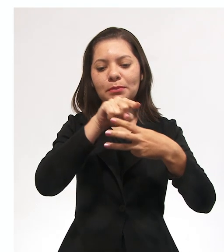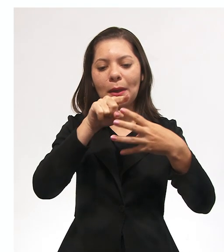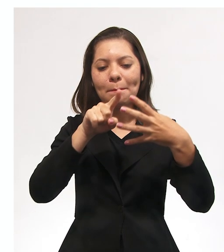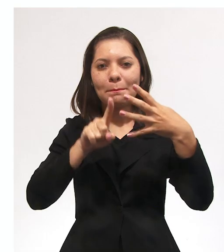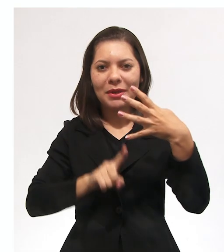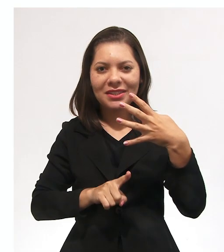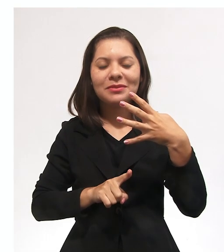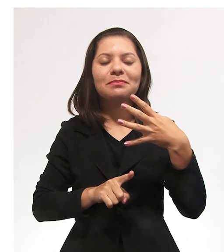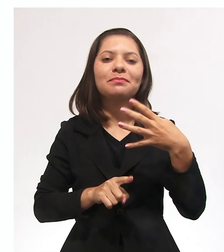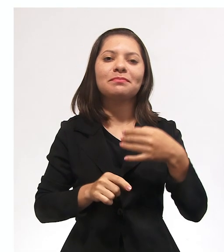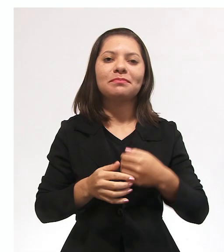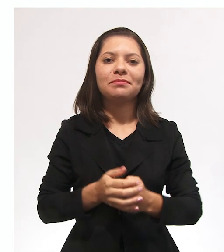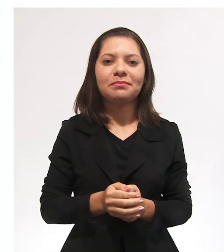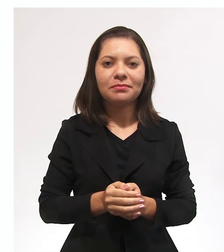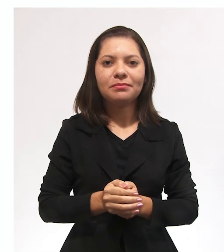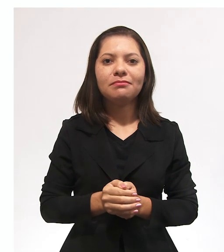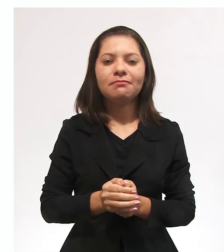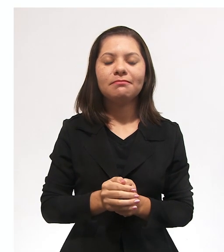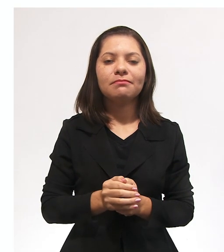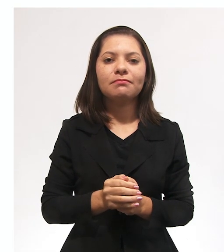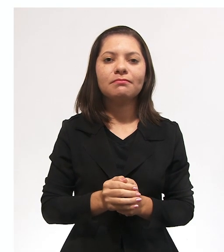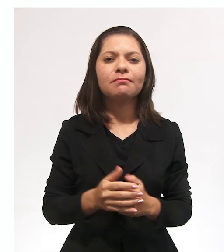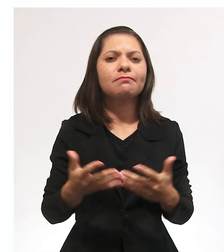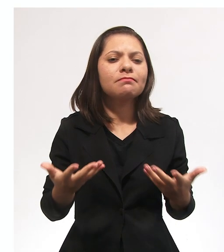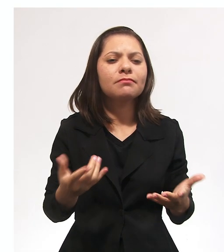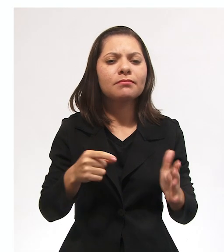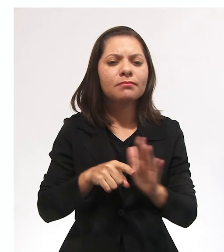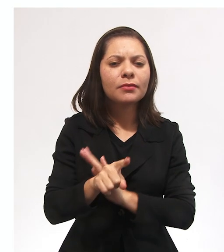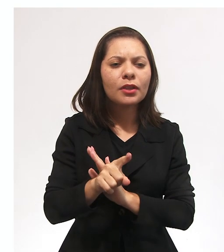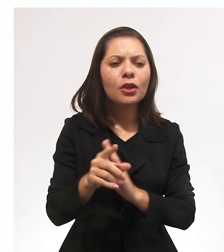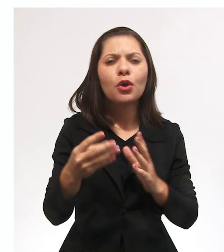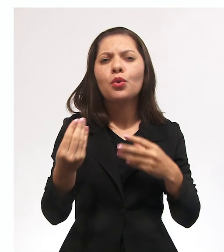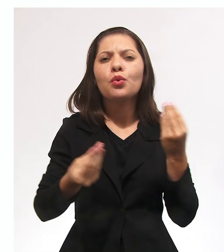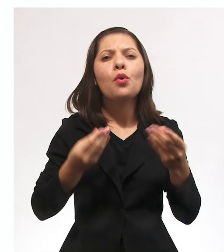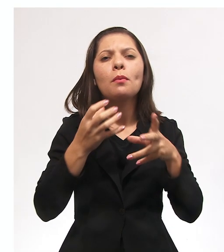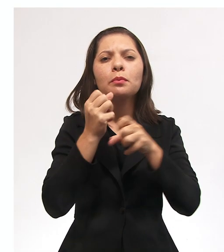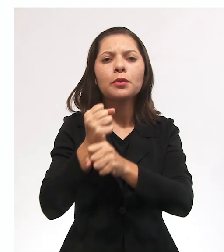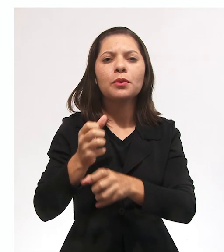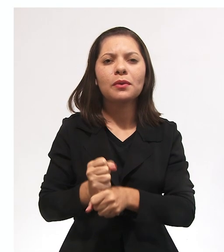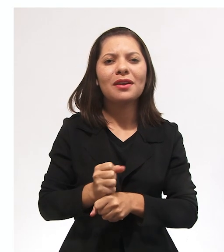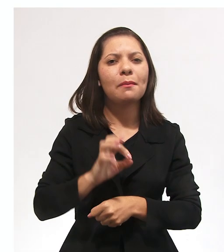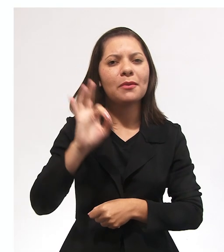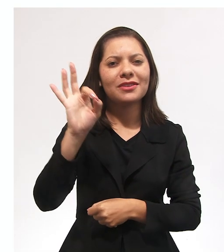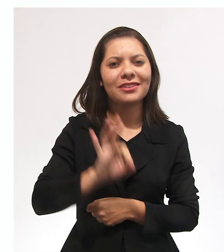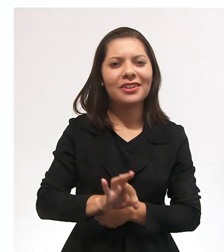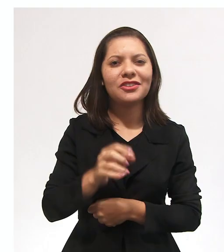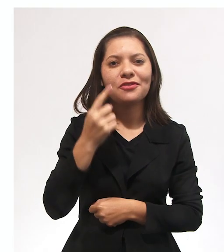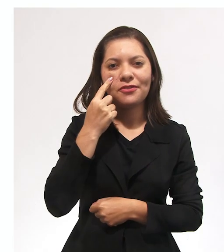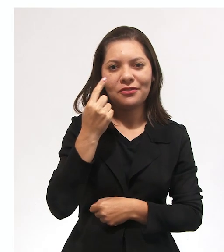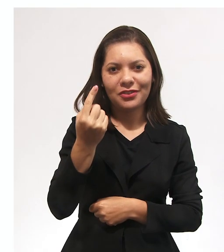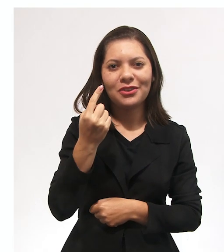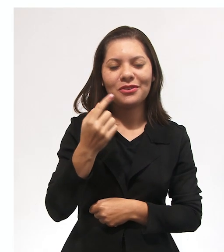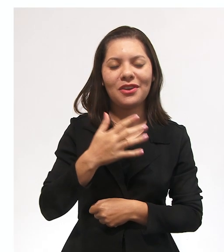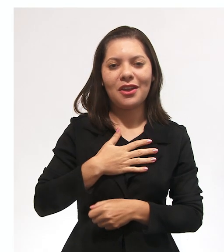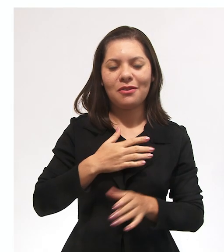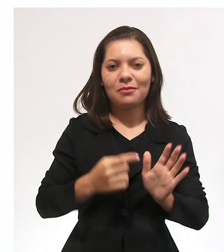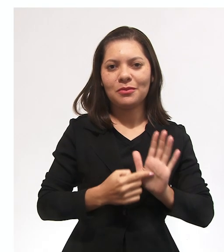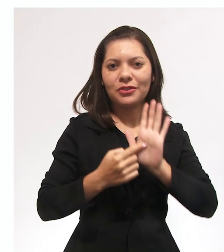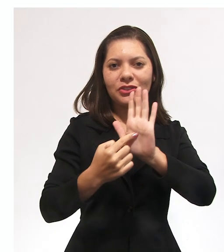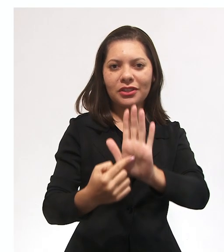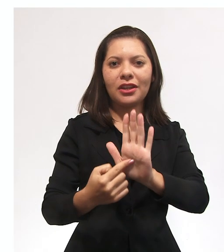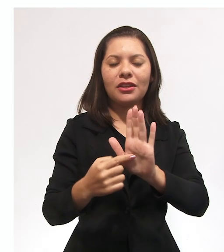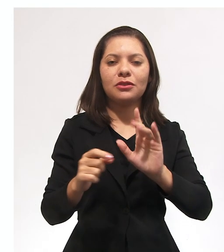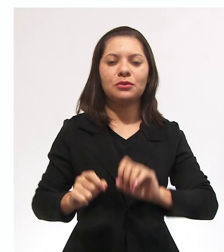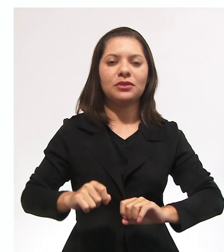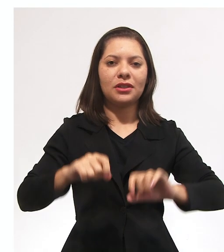circular. Então, vamos lá. Como é feito o cálculo de uma porcentagem? Vocês viram que eu mostrei na parte anterior,